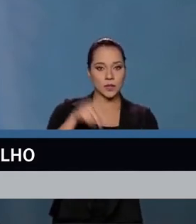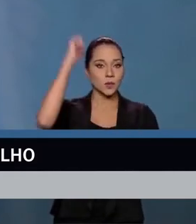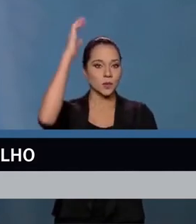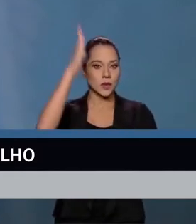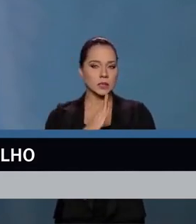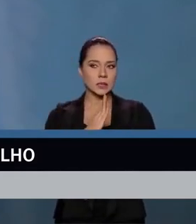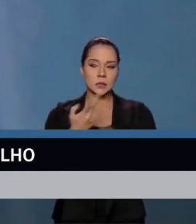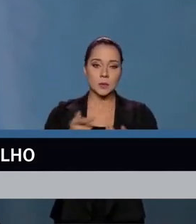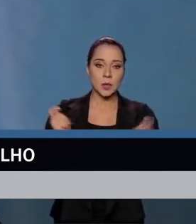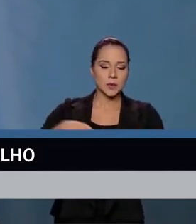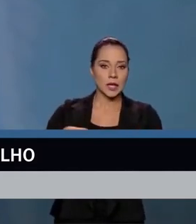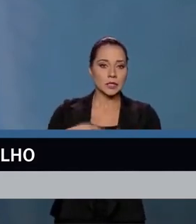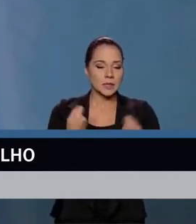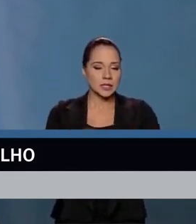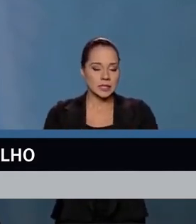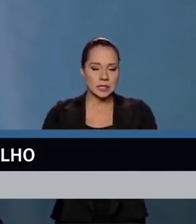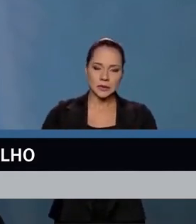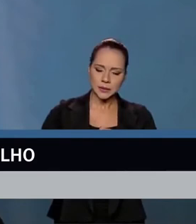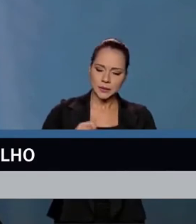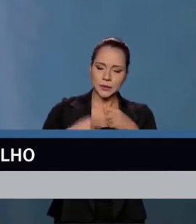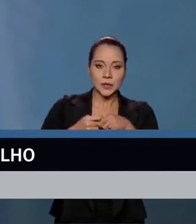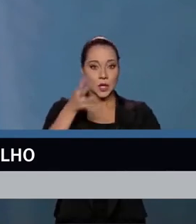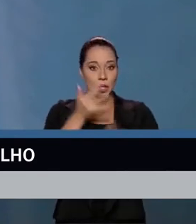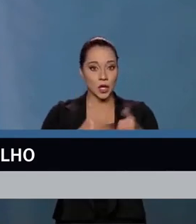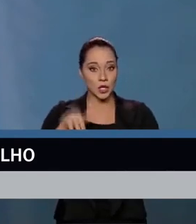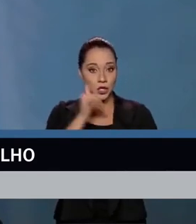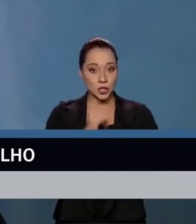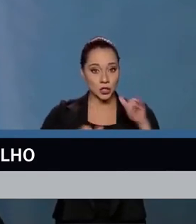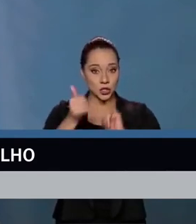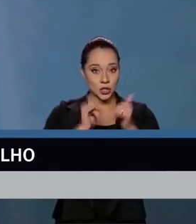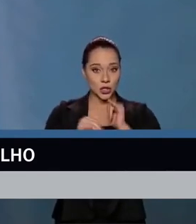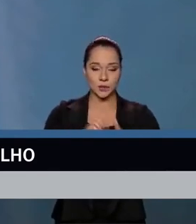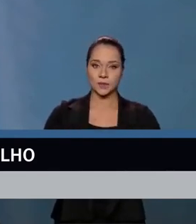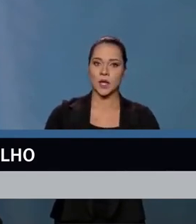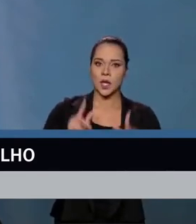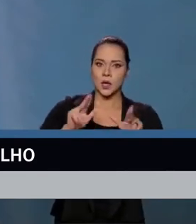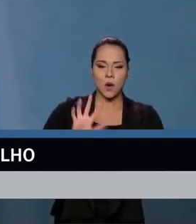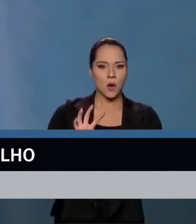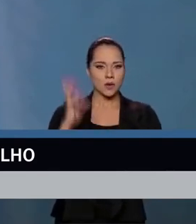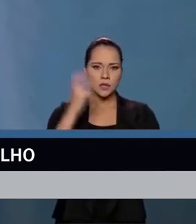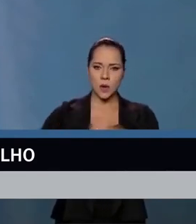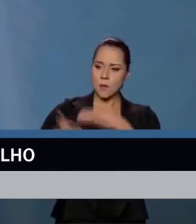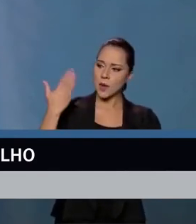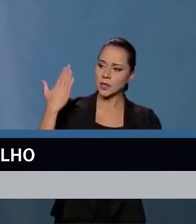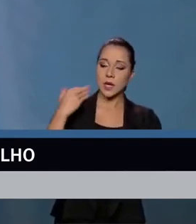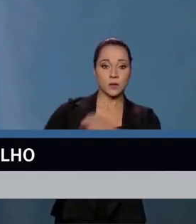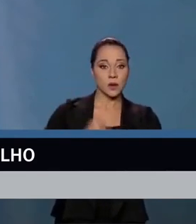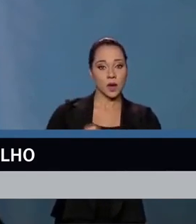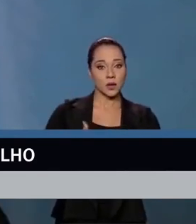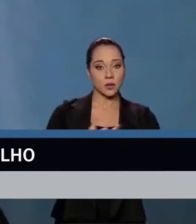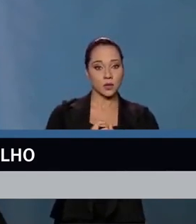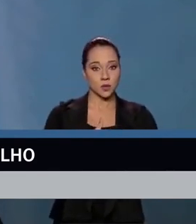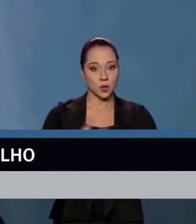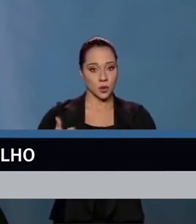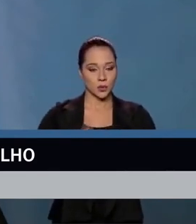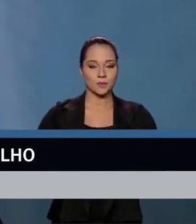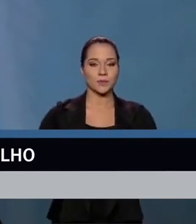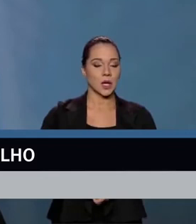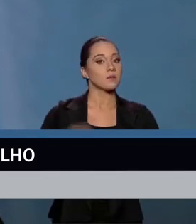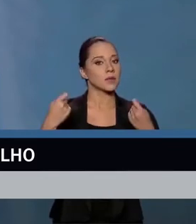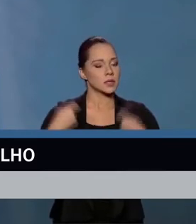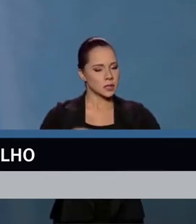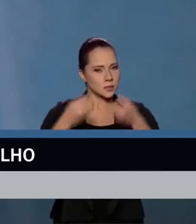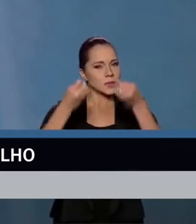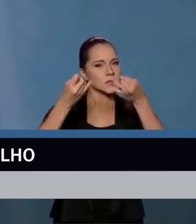a possibilidade de racionamento de energia, como aconteceu em 2001. Precisamos